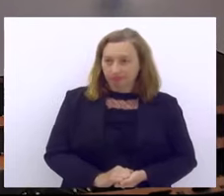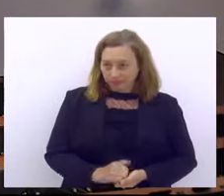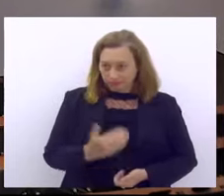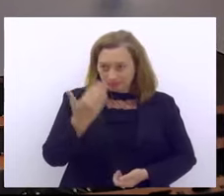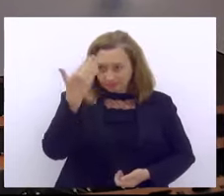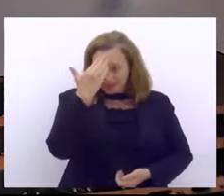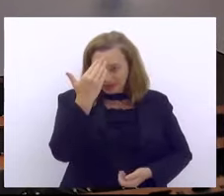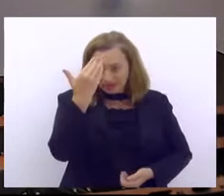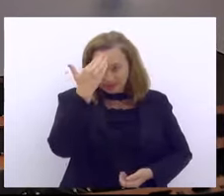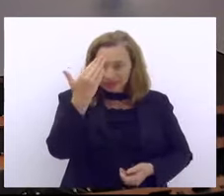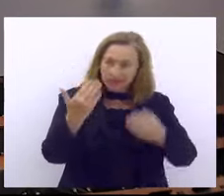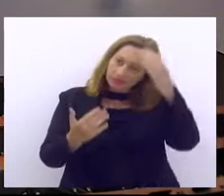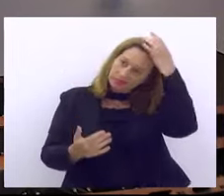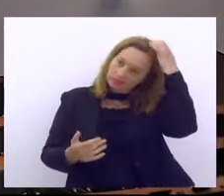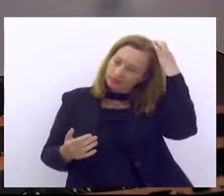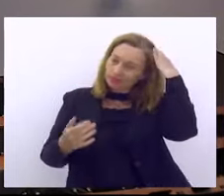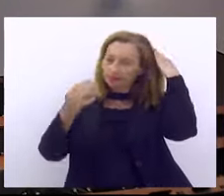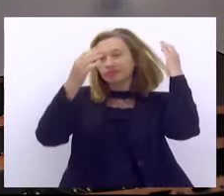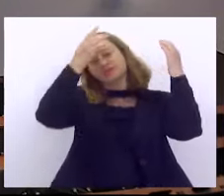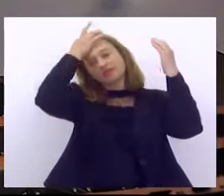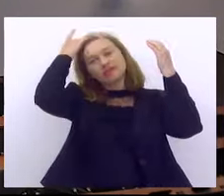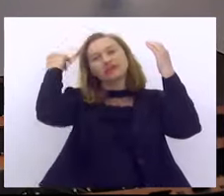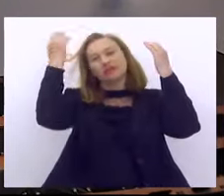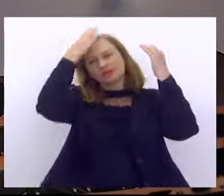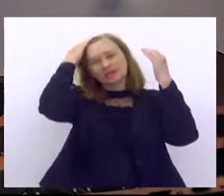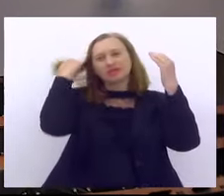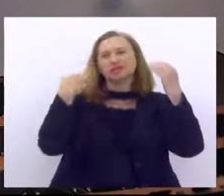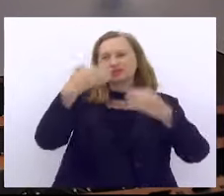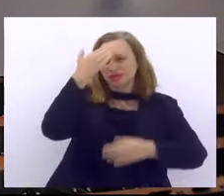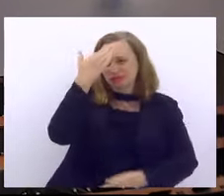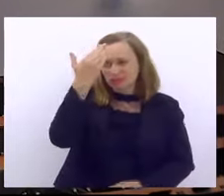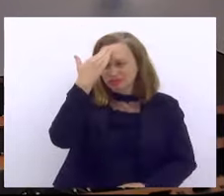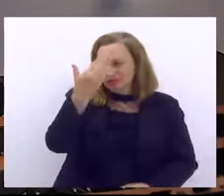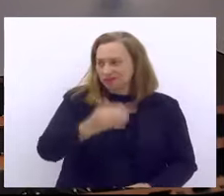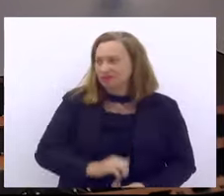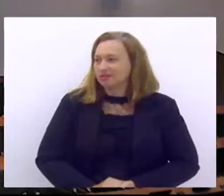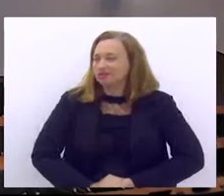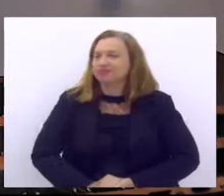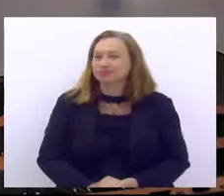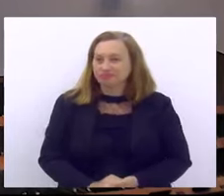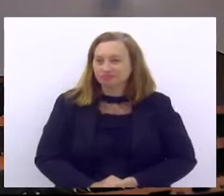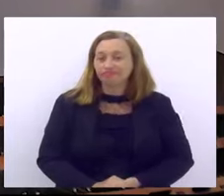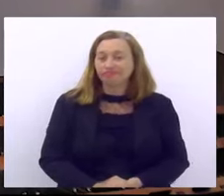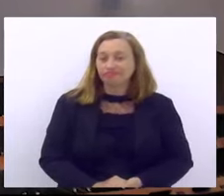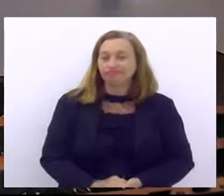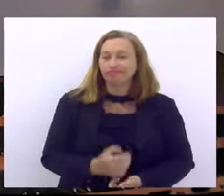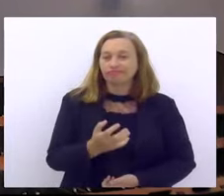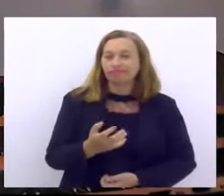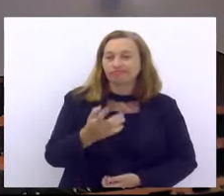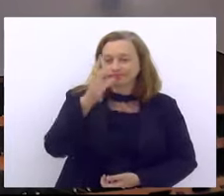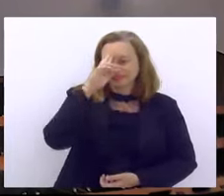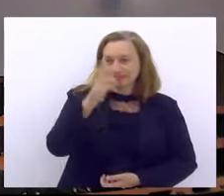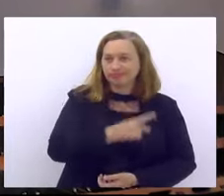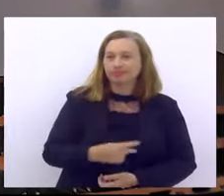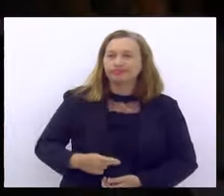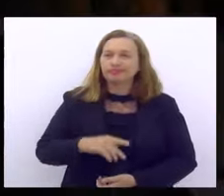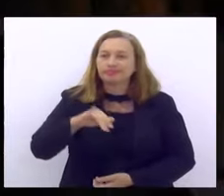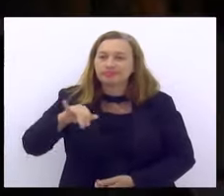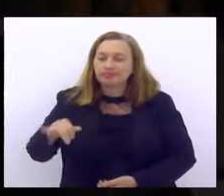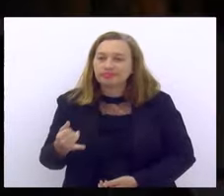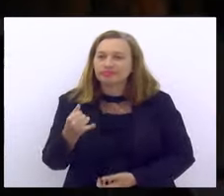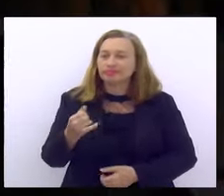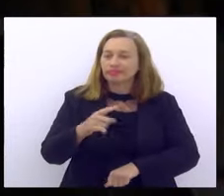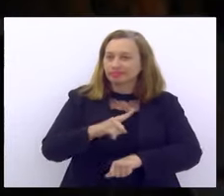Obrigado. Obrigado, irmão. Obrigado. Eu queria, senhor presidente, aproveitando o